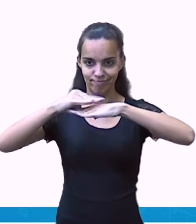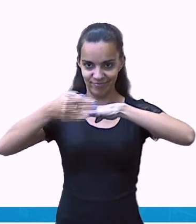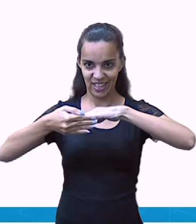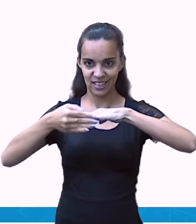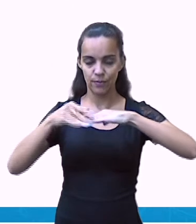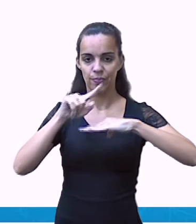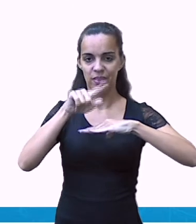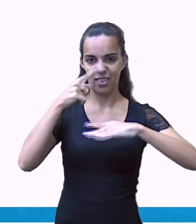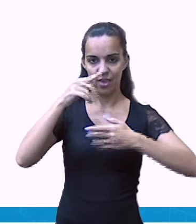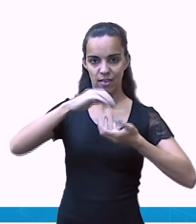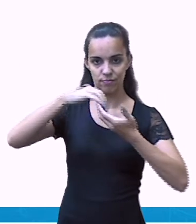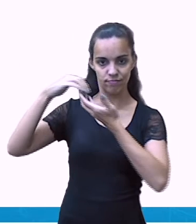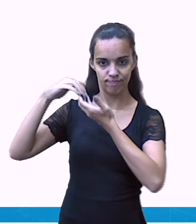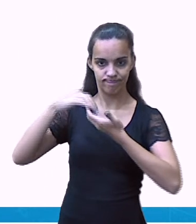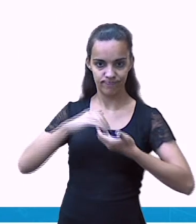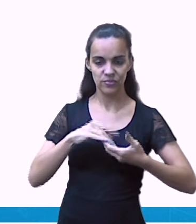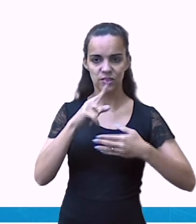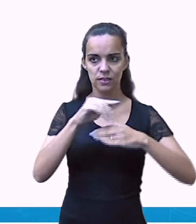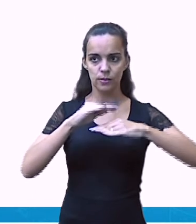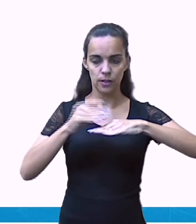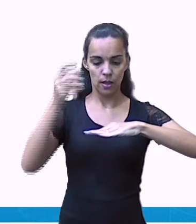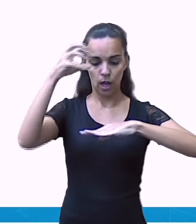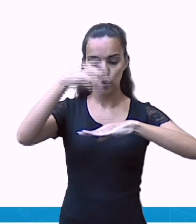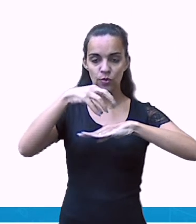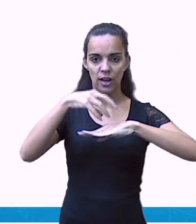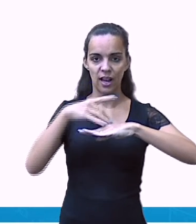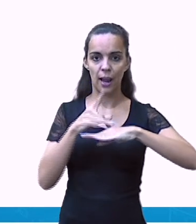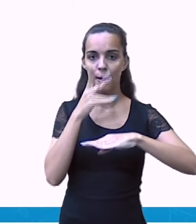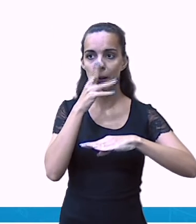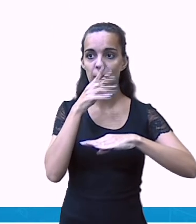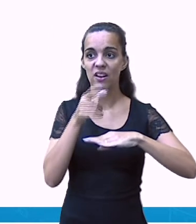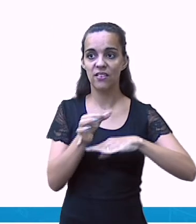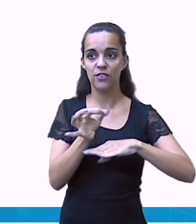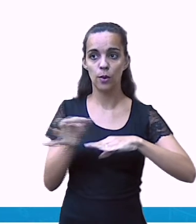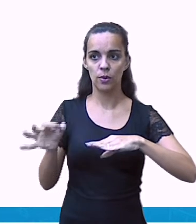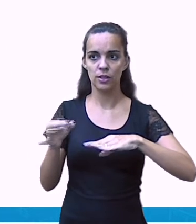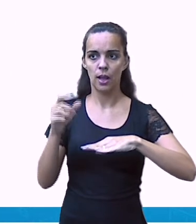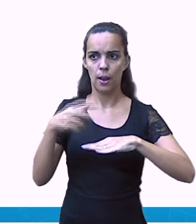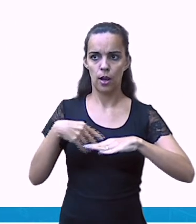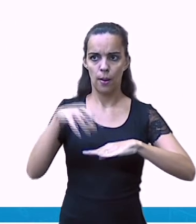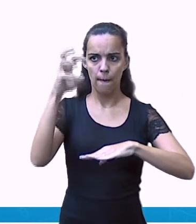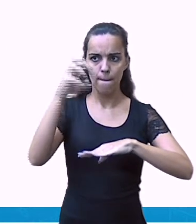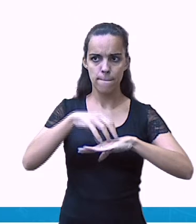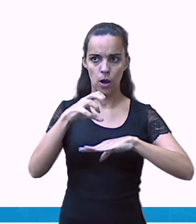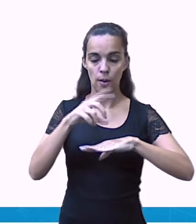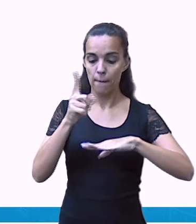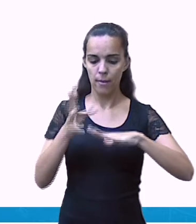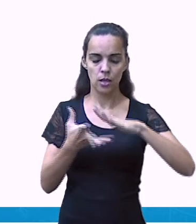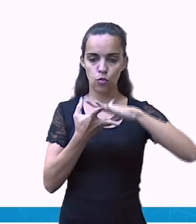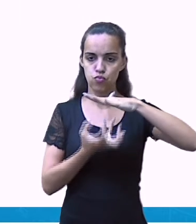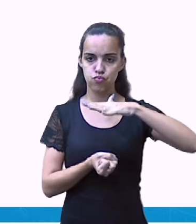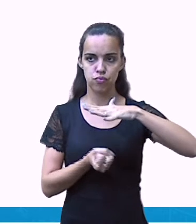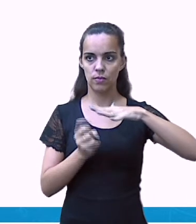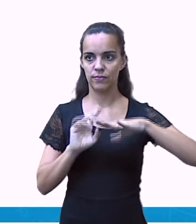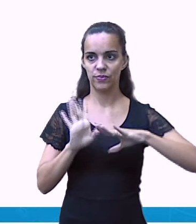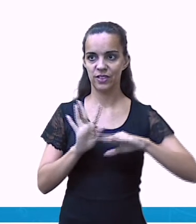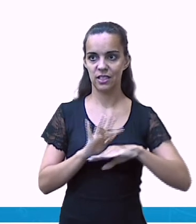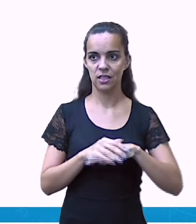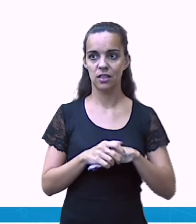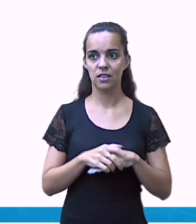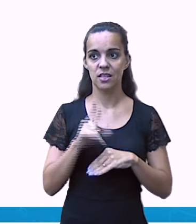ali a superfície. Então, os impermeabilizantes, ela molha a superfície, ela só não penetra. Já